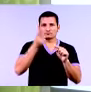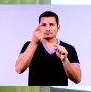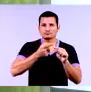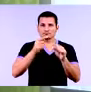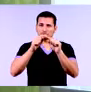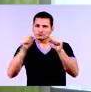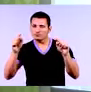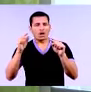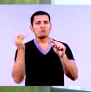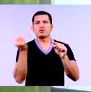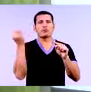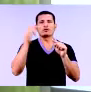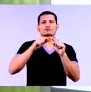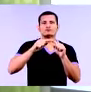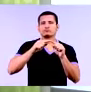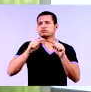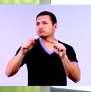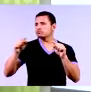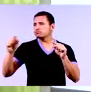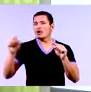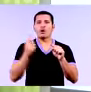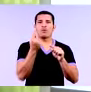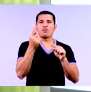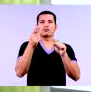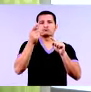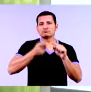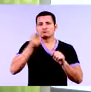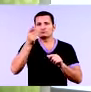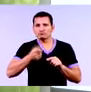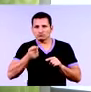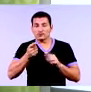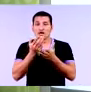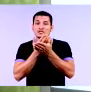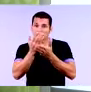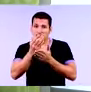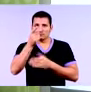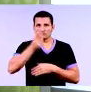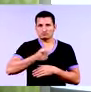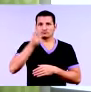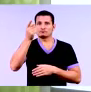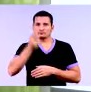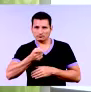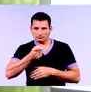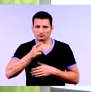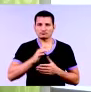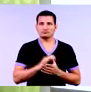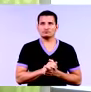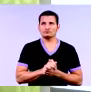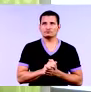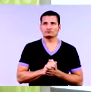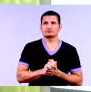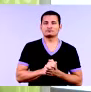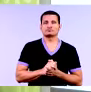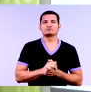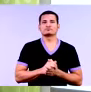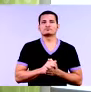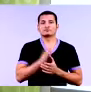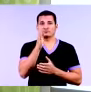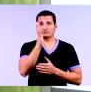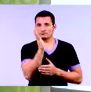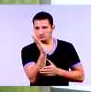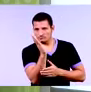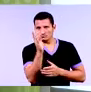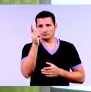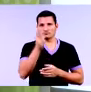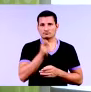importa a extensão que ela tenha, ele comenta uma linha. E ele inicia com barra, barra, aquela barra deitada,